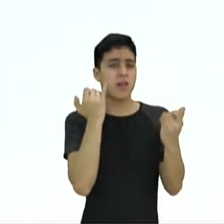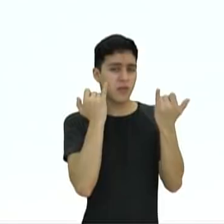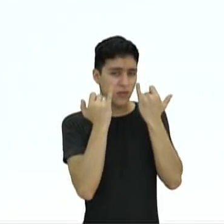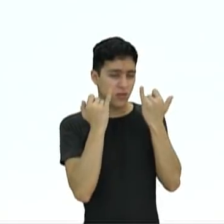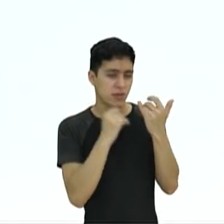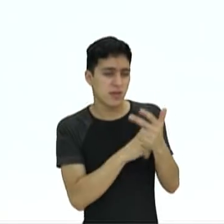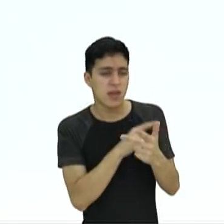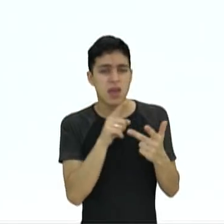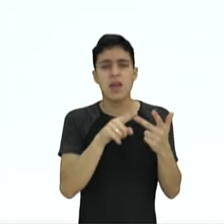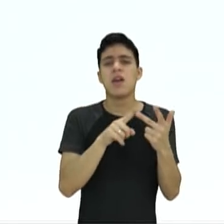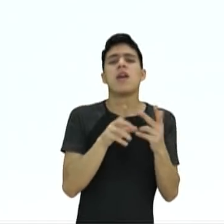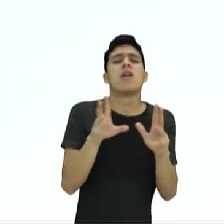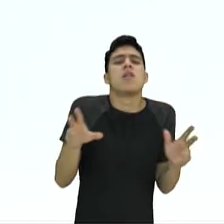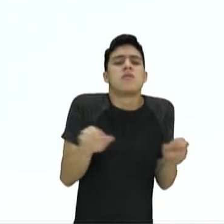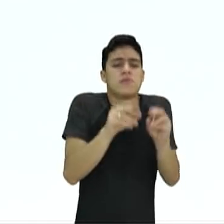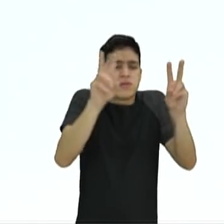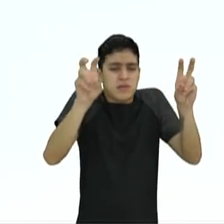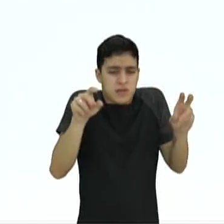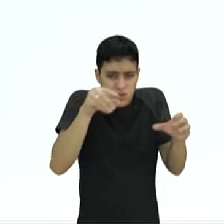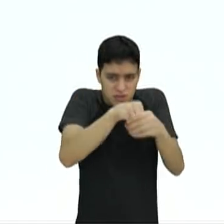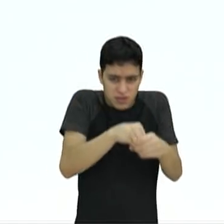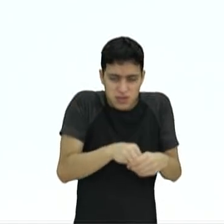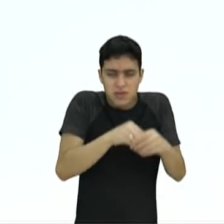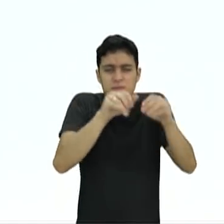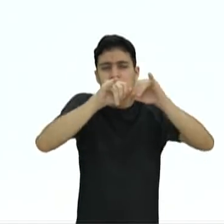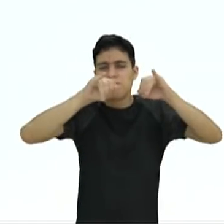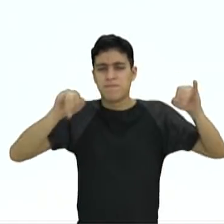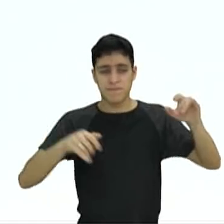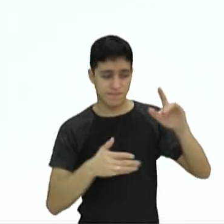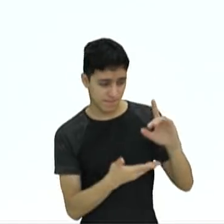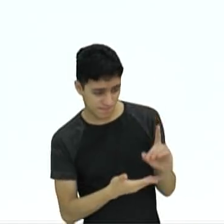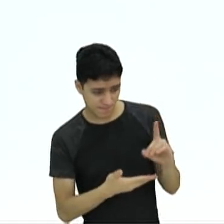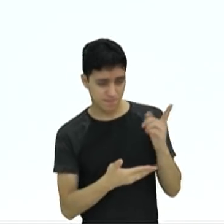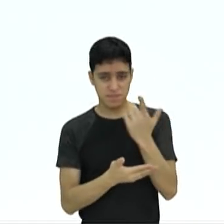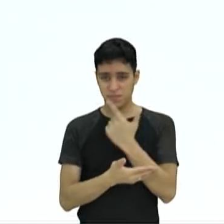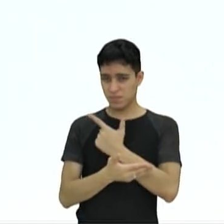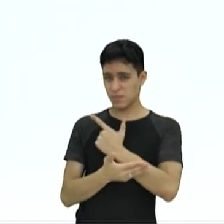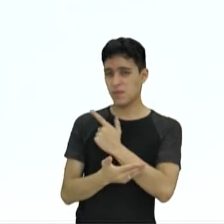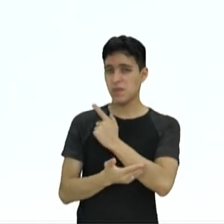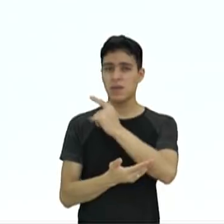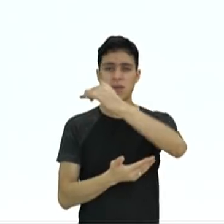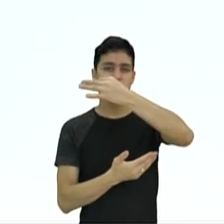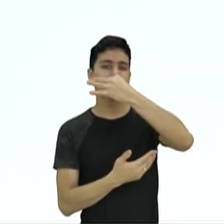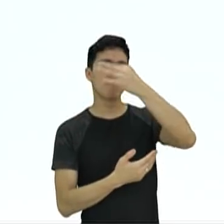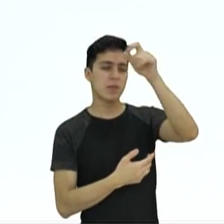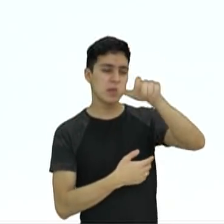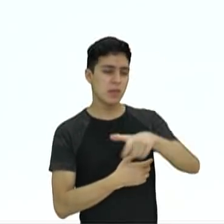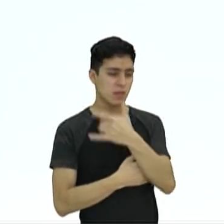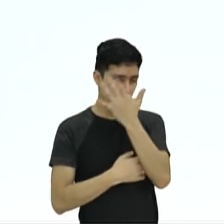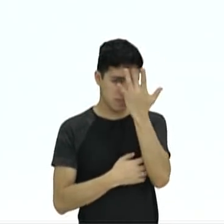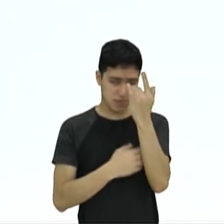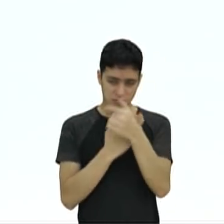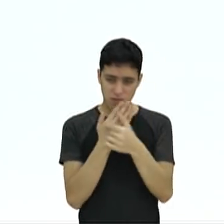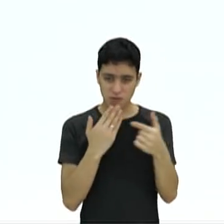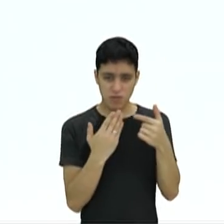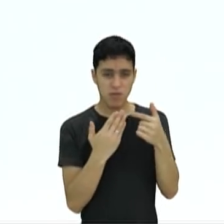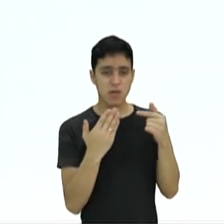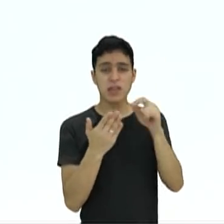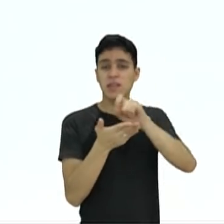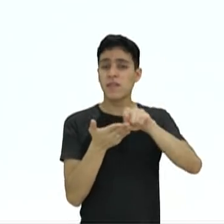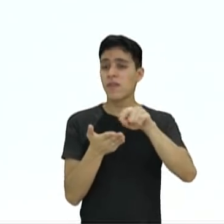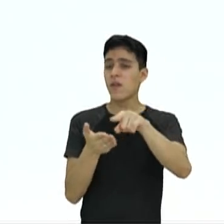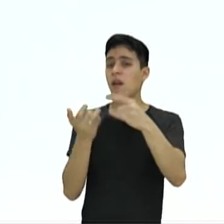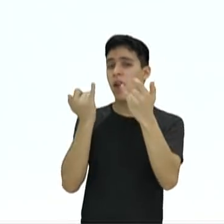Letra C, resume o assunto da notícia. Letra D, traz a opinião do autor da notícia. Se você